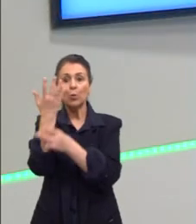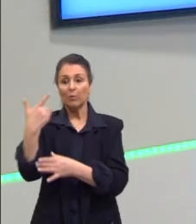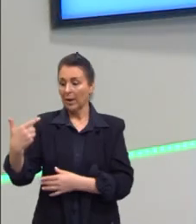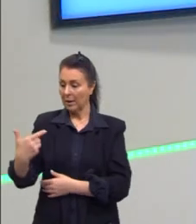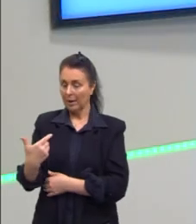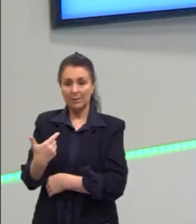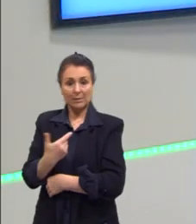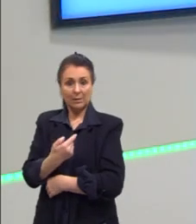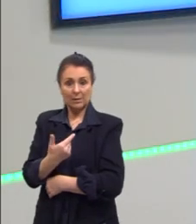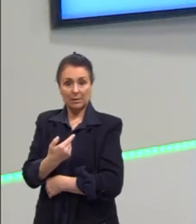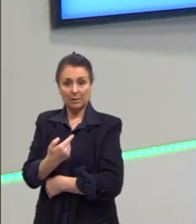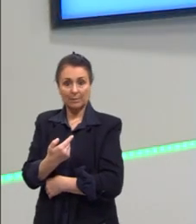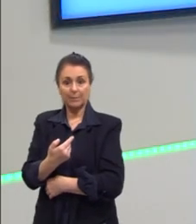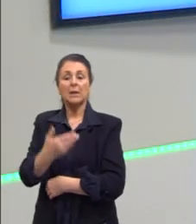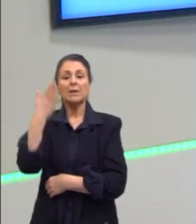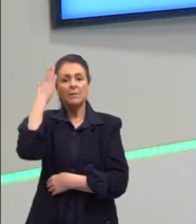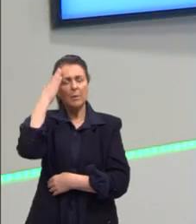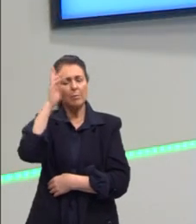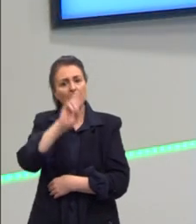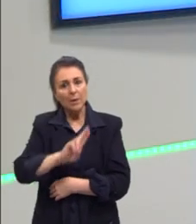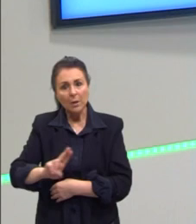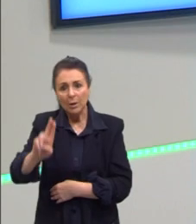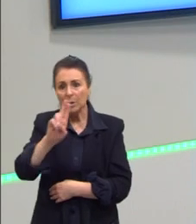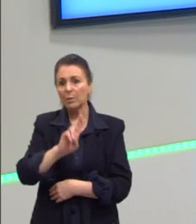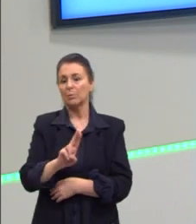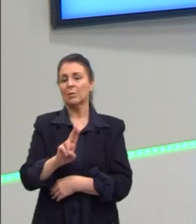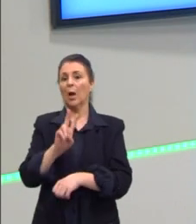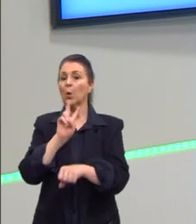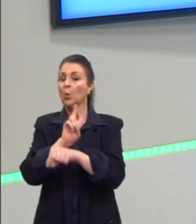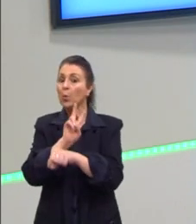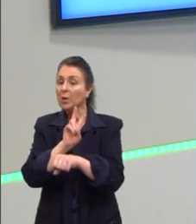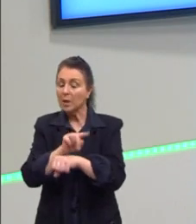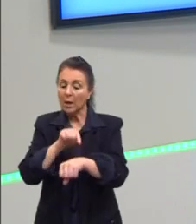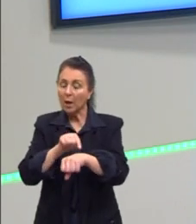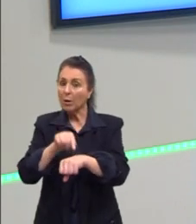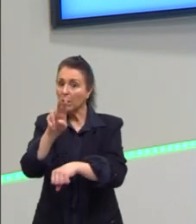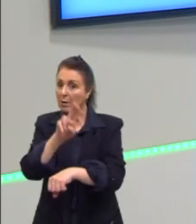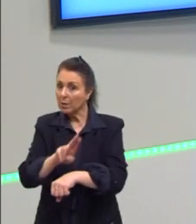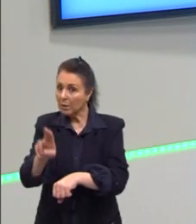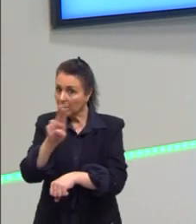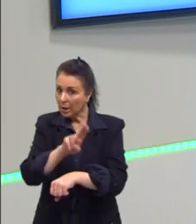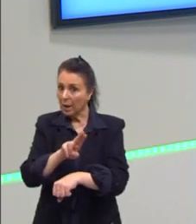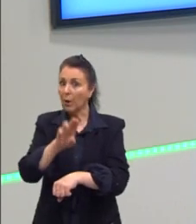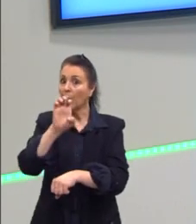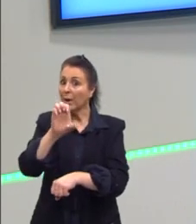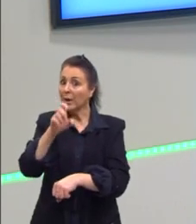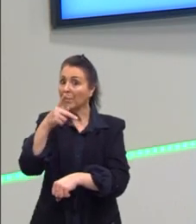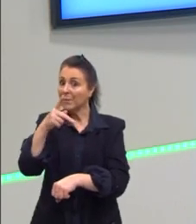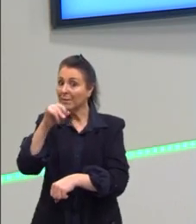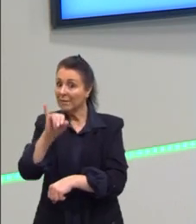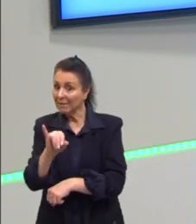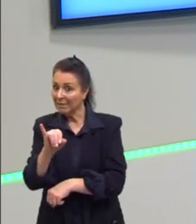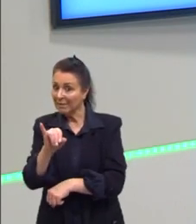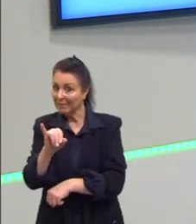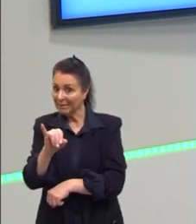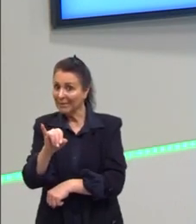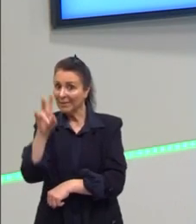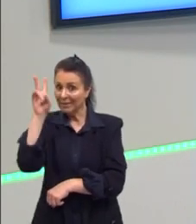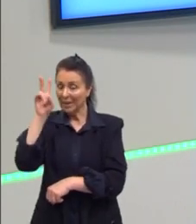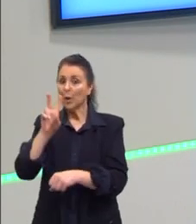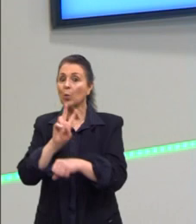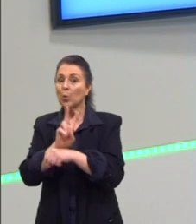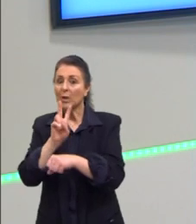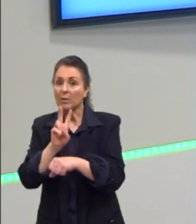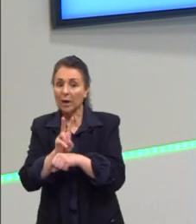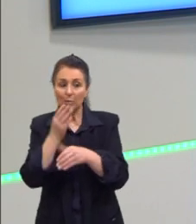sabendo utilizar tendo cuidado na utilização E aí entra toda a questão de Epi de cuidado de